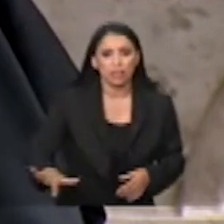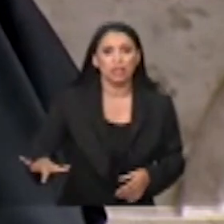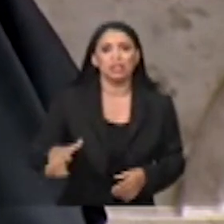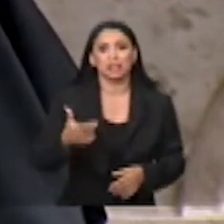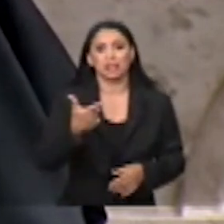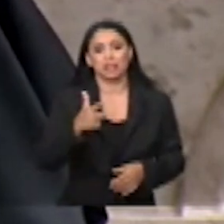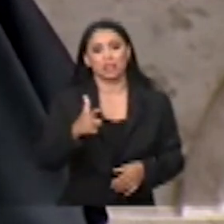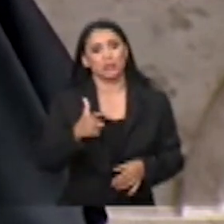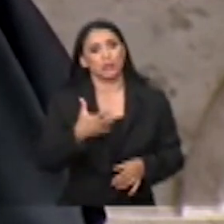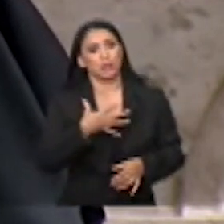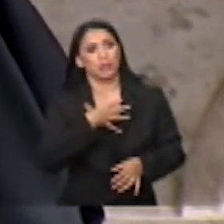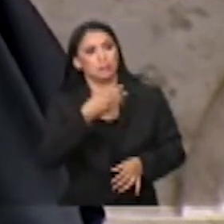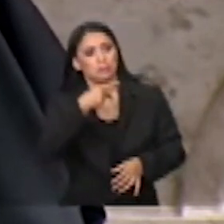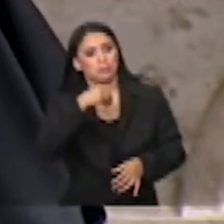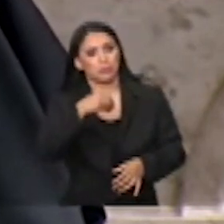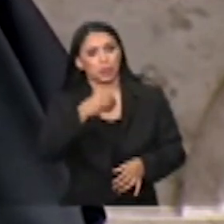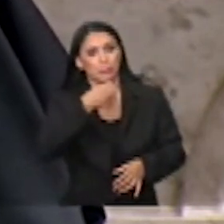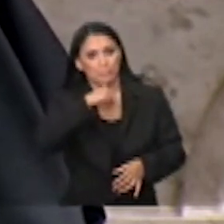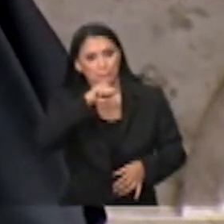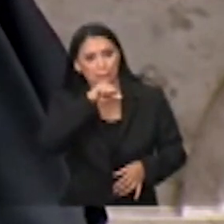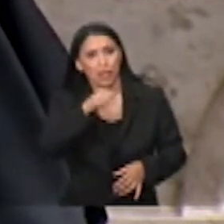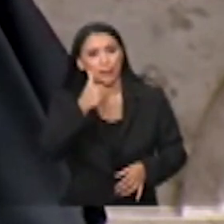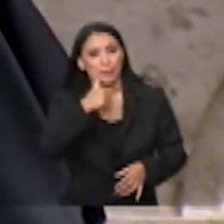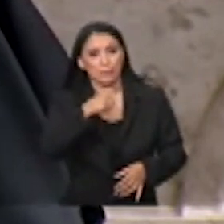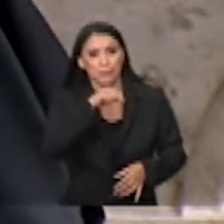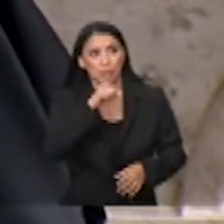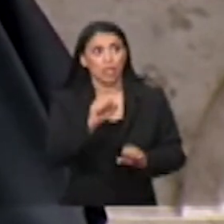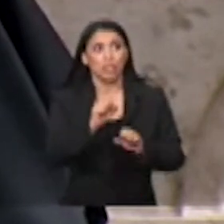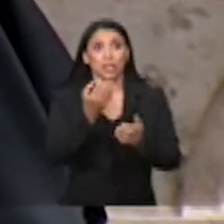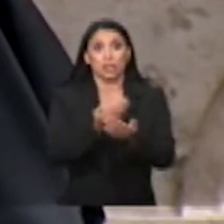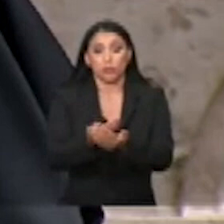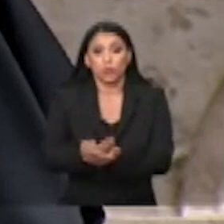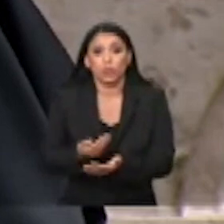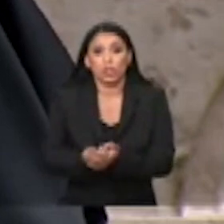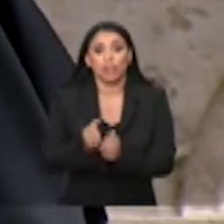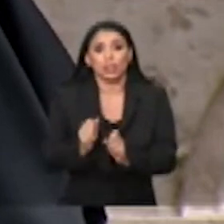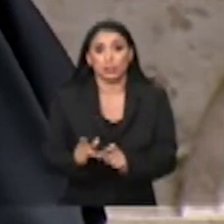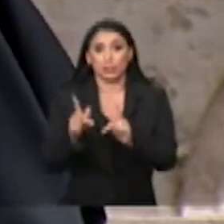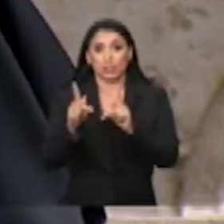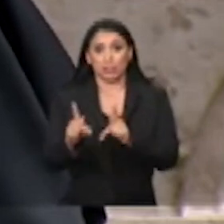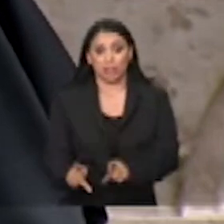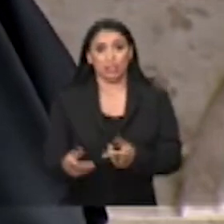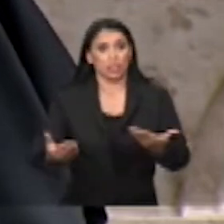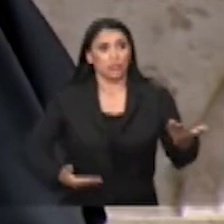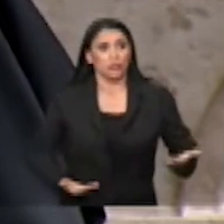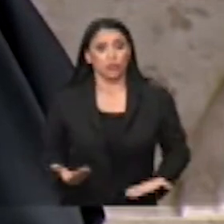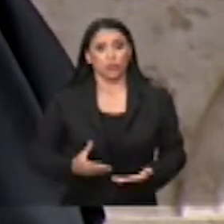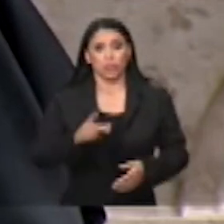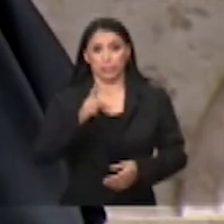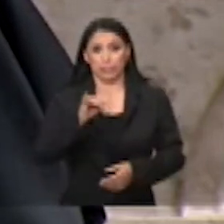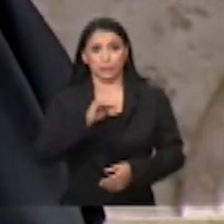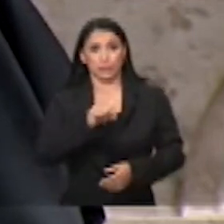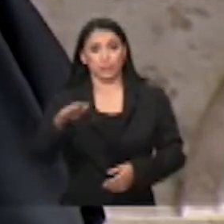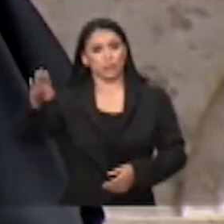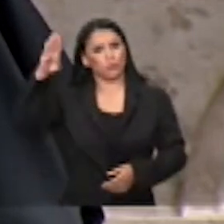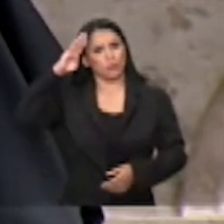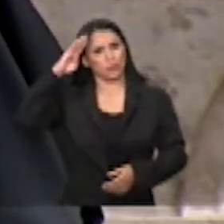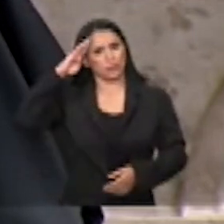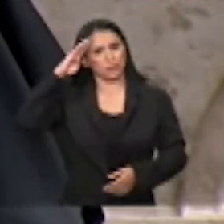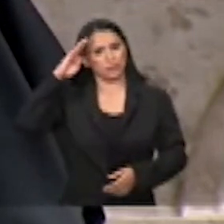de empresários, de estudantes, de aposentados, servidores civis e militares,